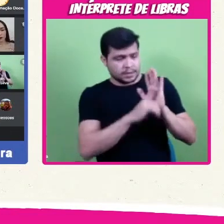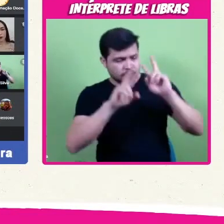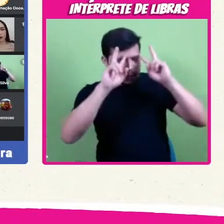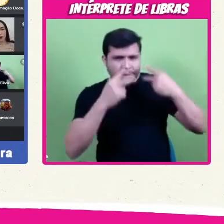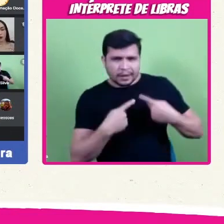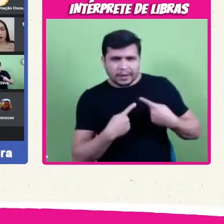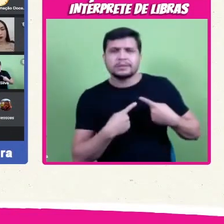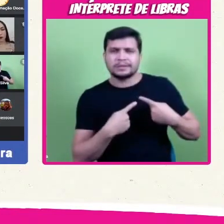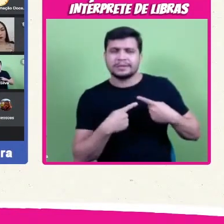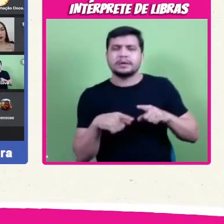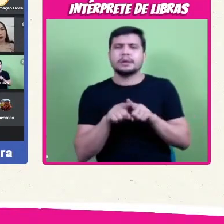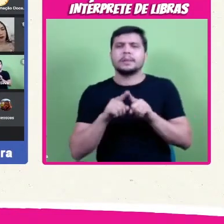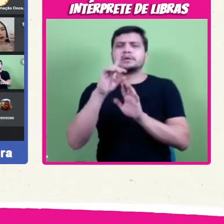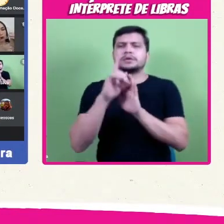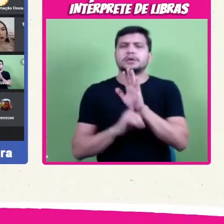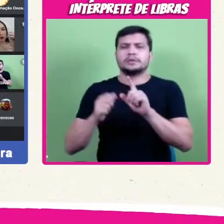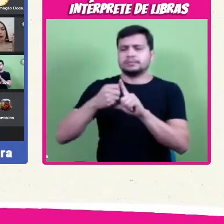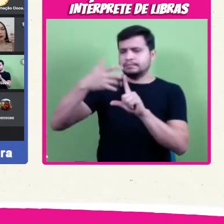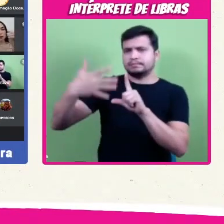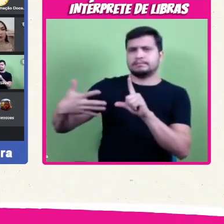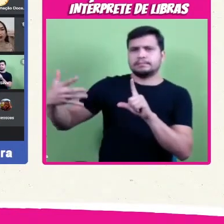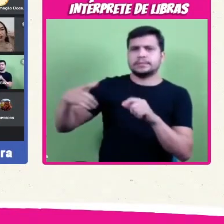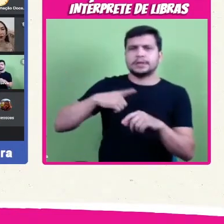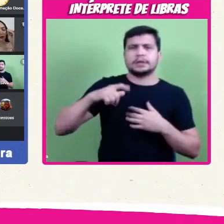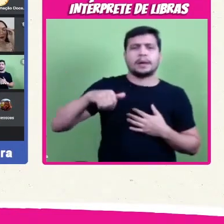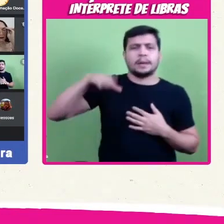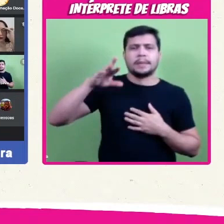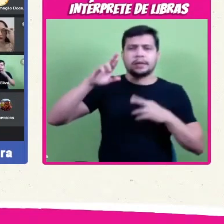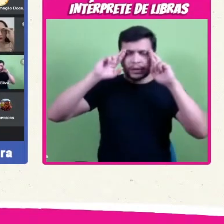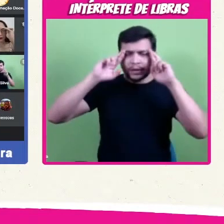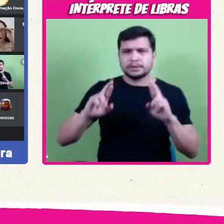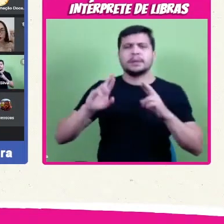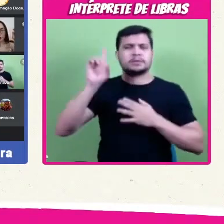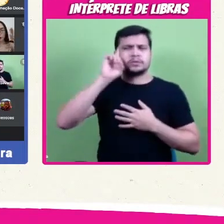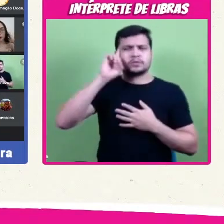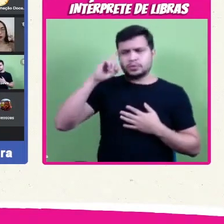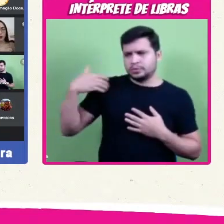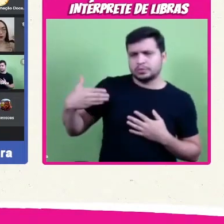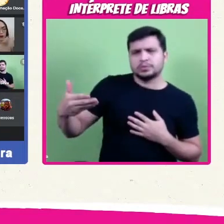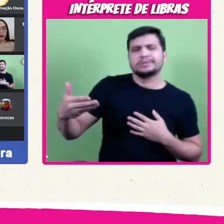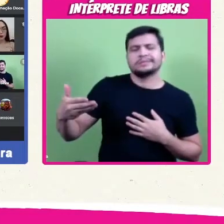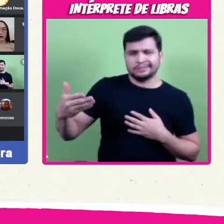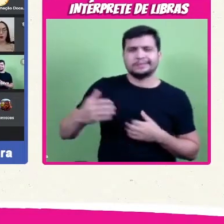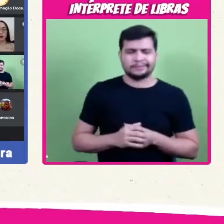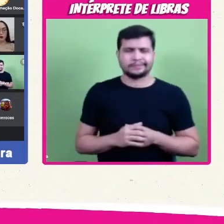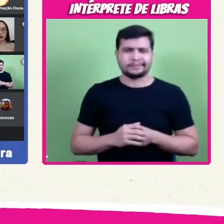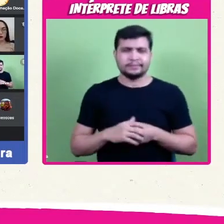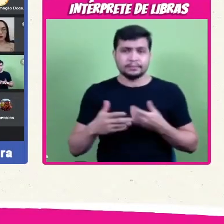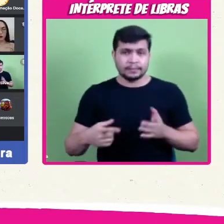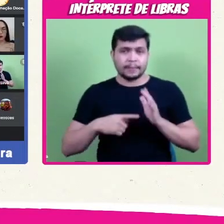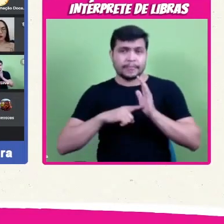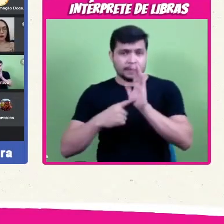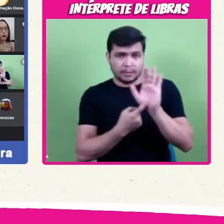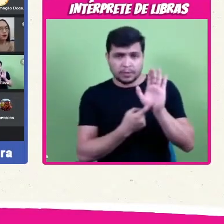sejam mais respeitados no nosso cotidiano, né? Então, a nossa mostra tem apoio da SECULT Ceará,